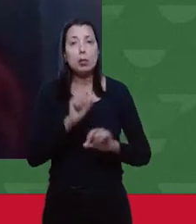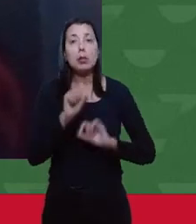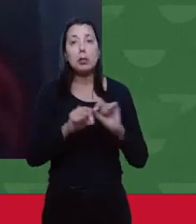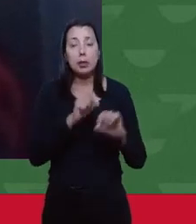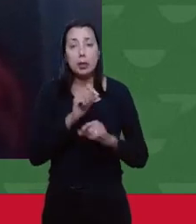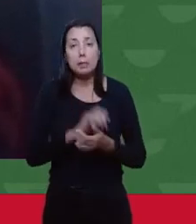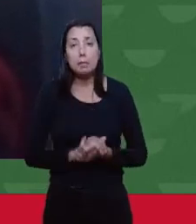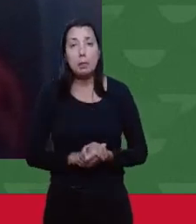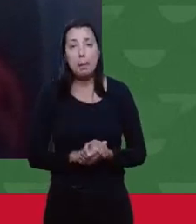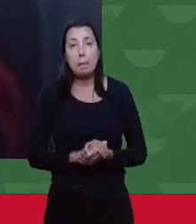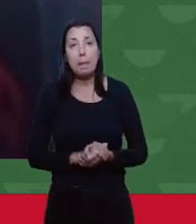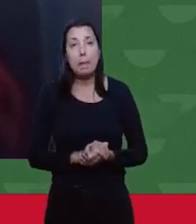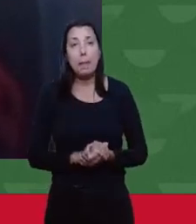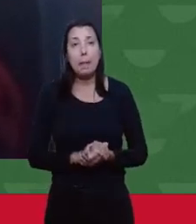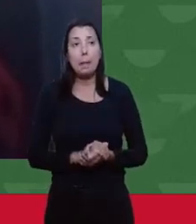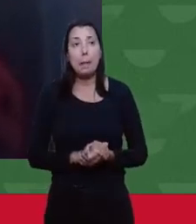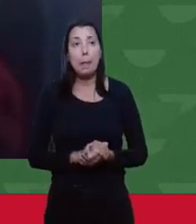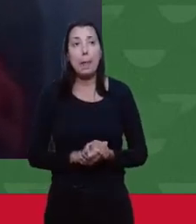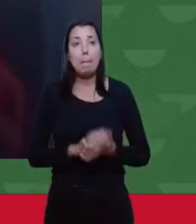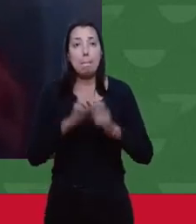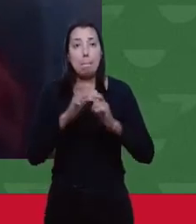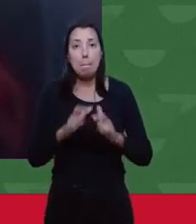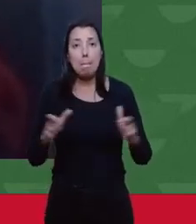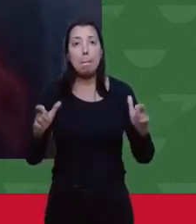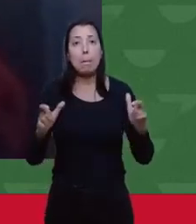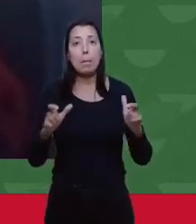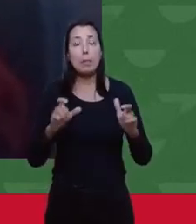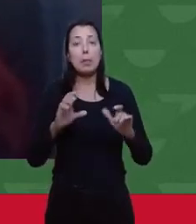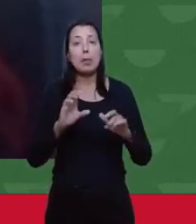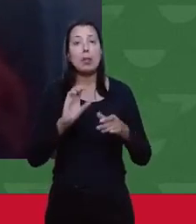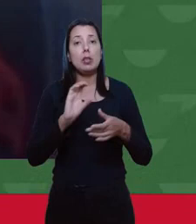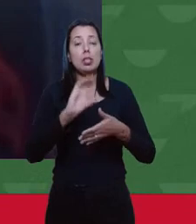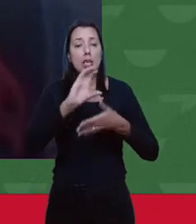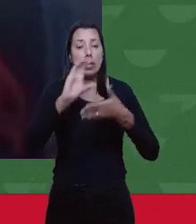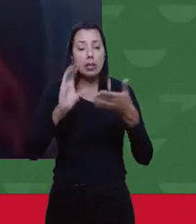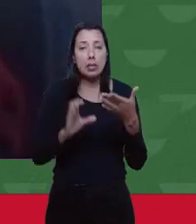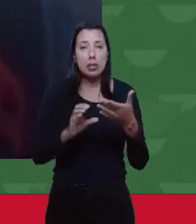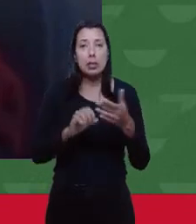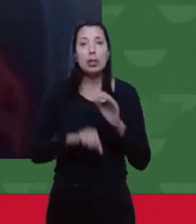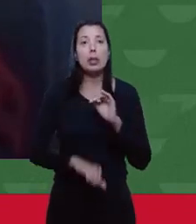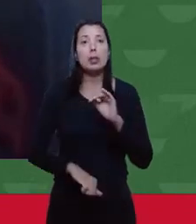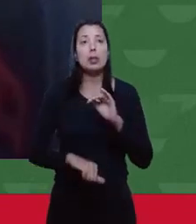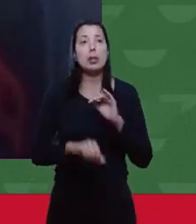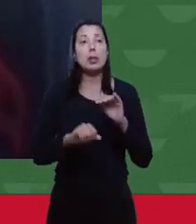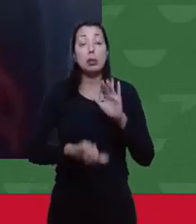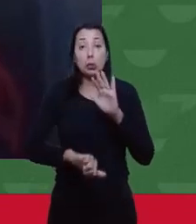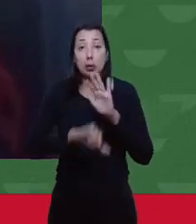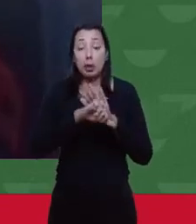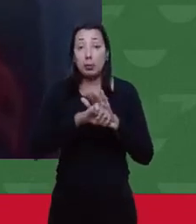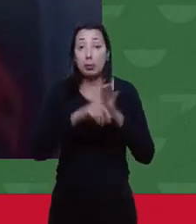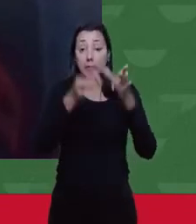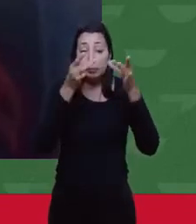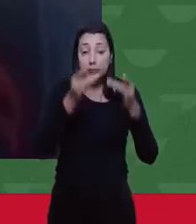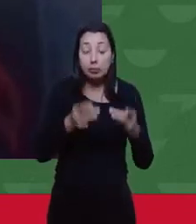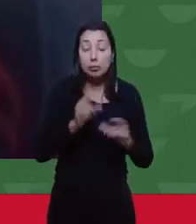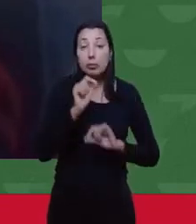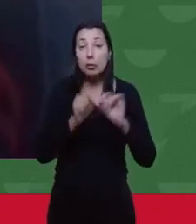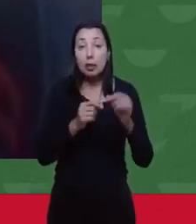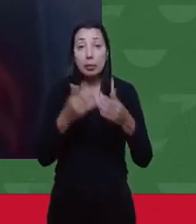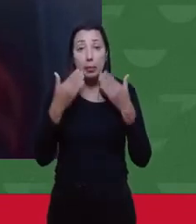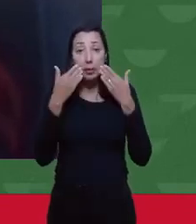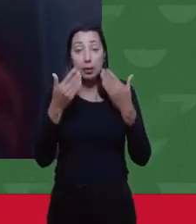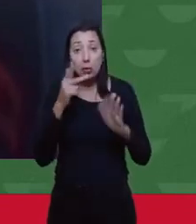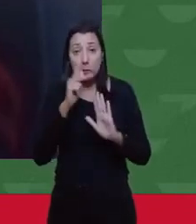sobre essa dimensão de caracterizar a LGBTfobia como um crime específico, eu